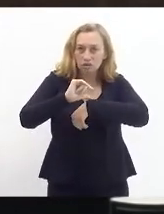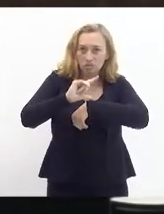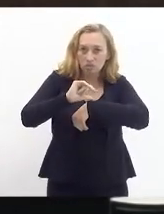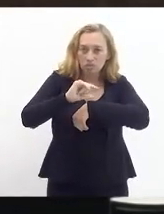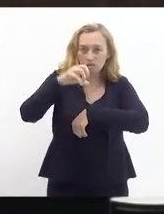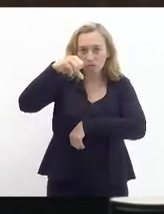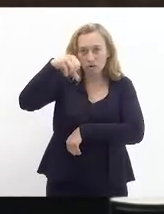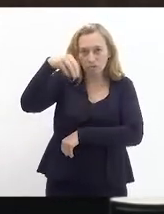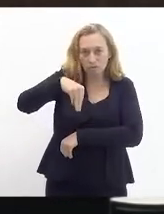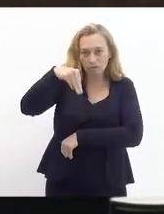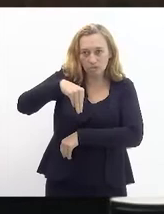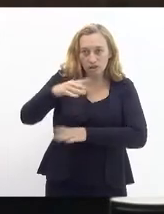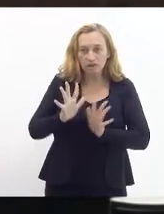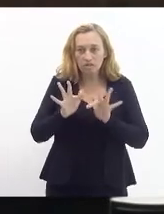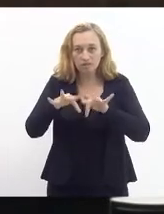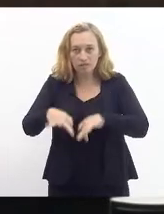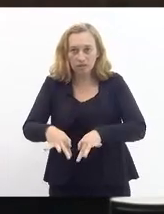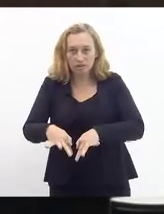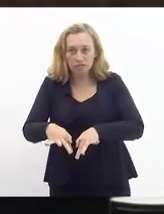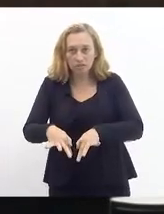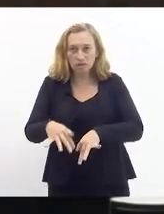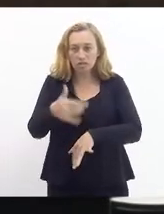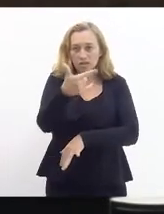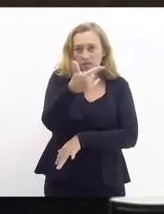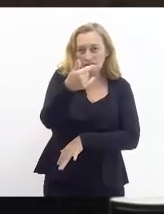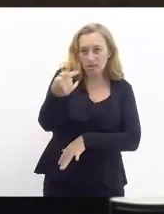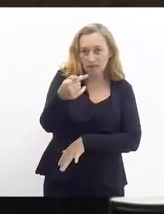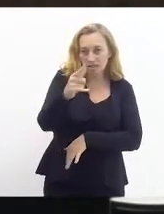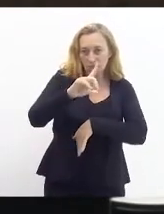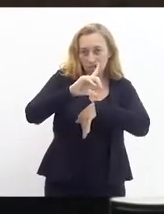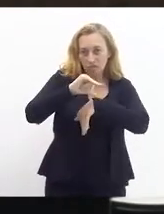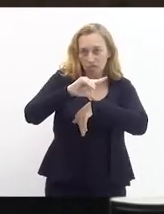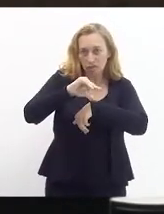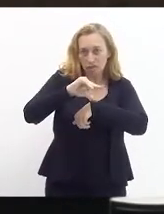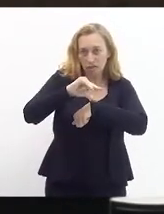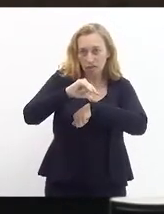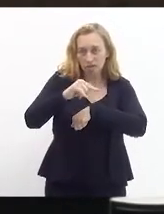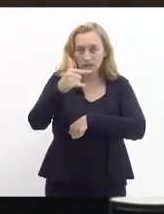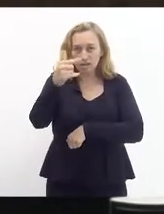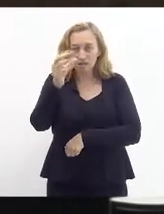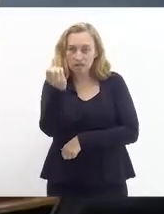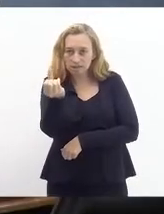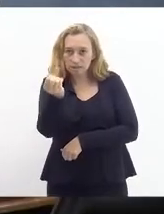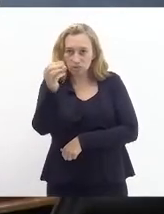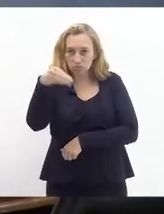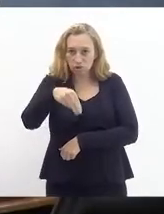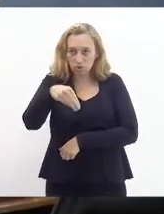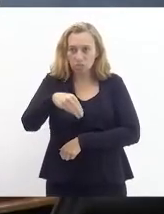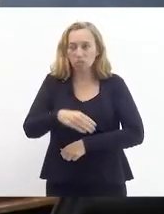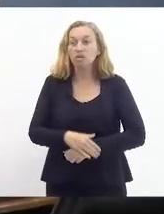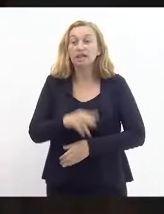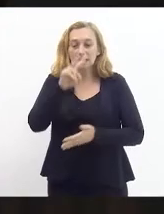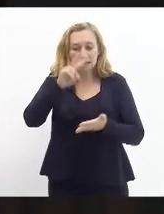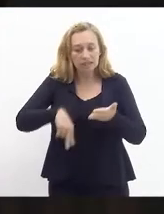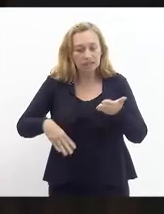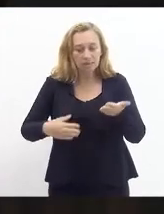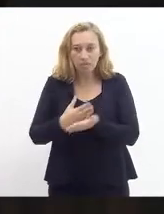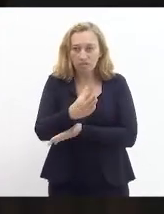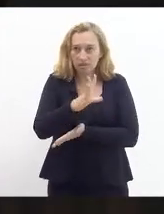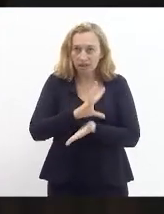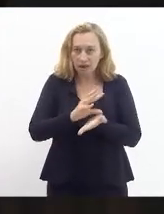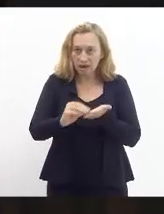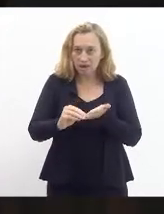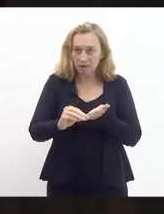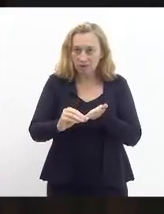16:09 encerrou-se às 17:06 lida e